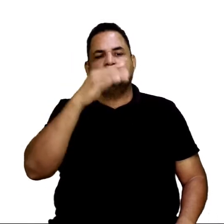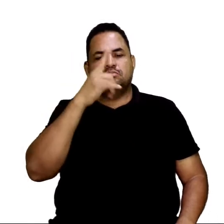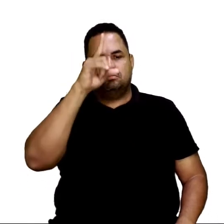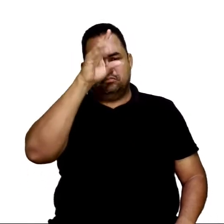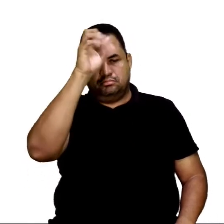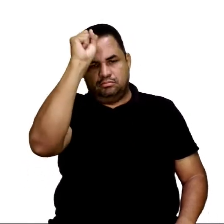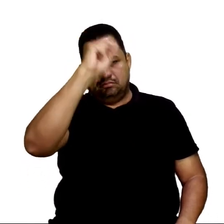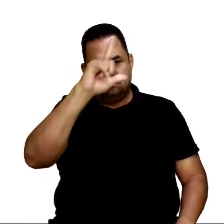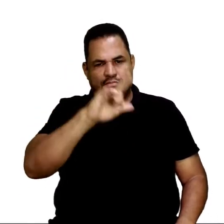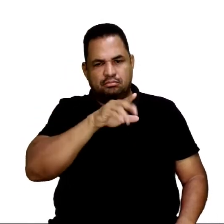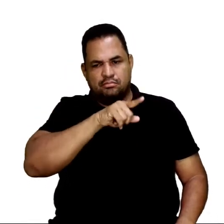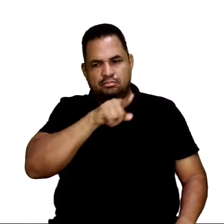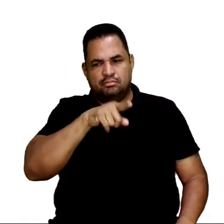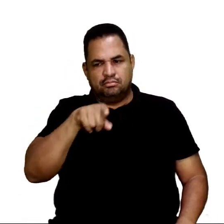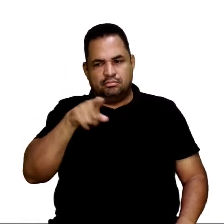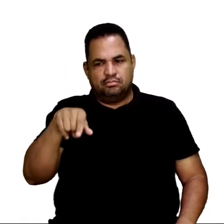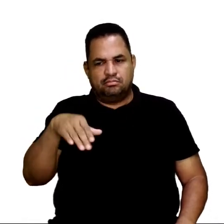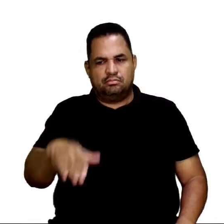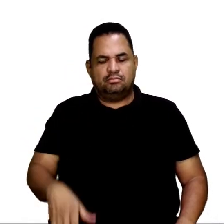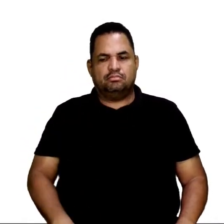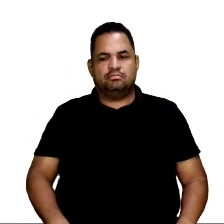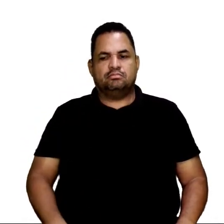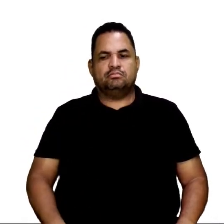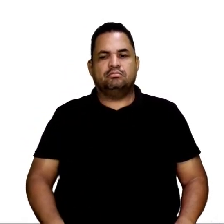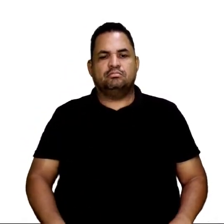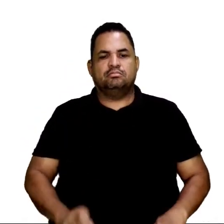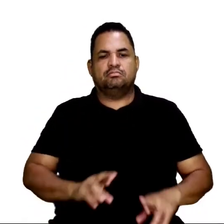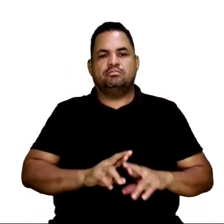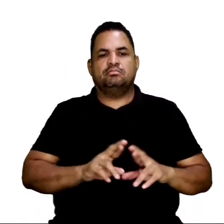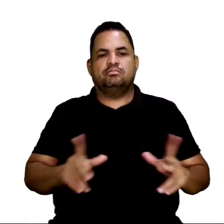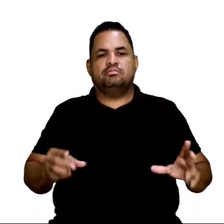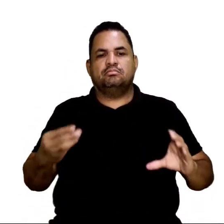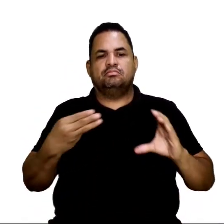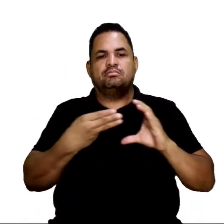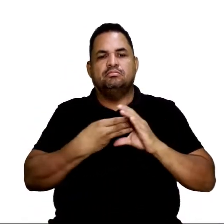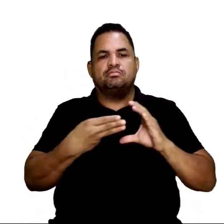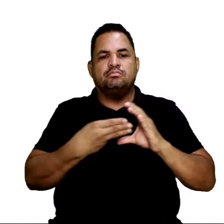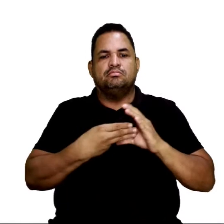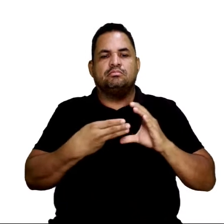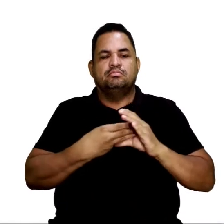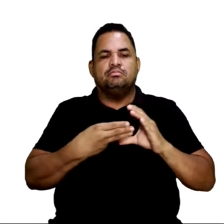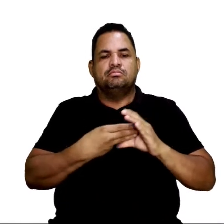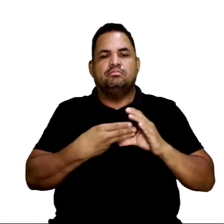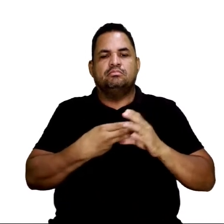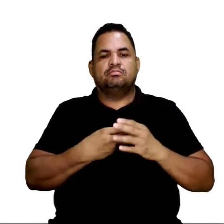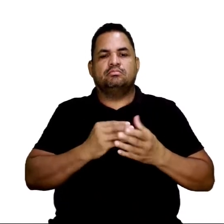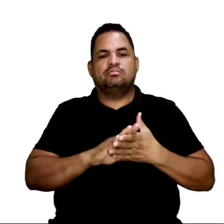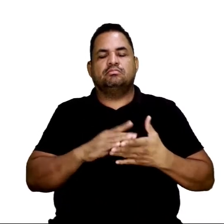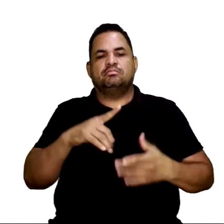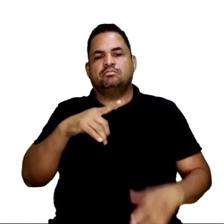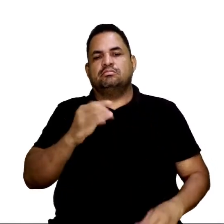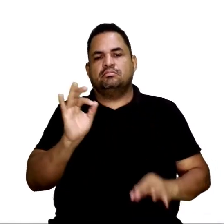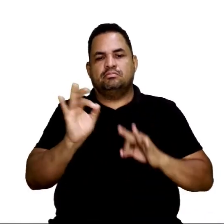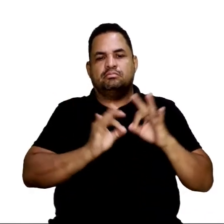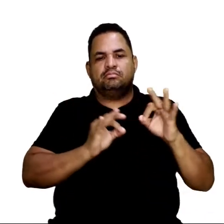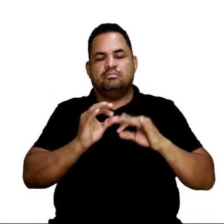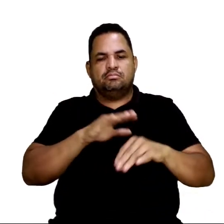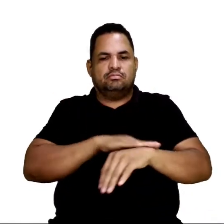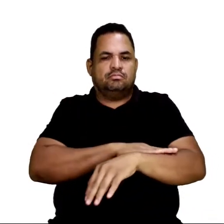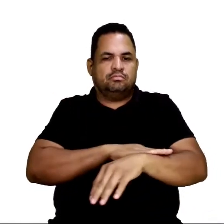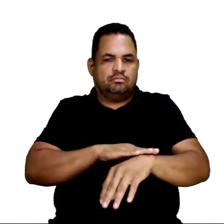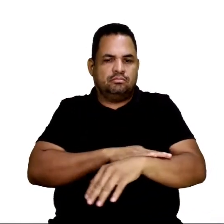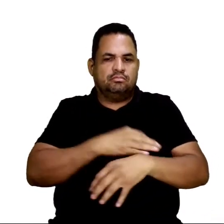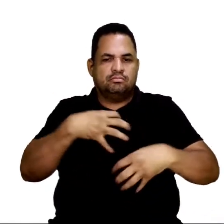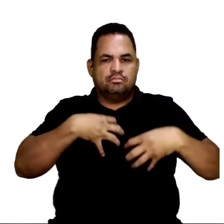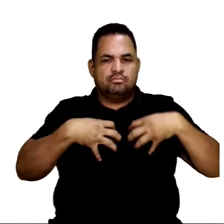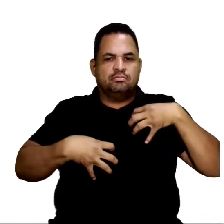a sequência dos níveis, né, de diferenciações celulares. Aí você tem das células que vão formando os nossos tecidos, os